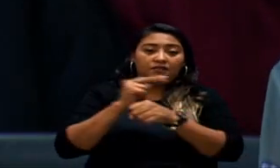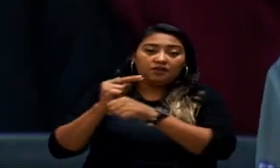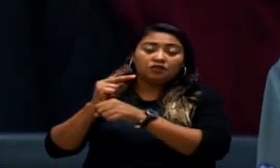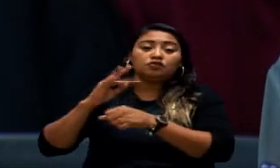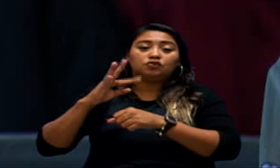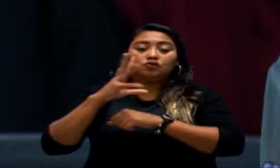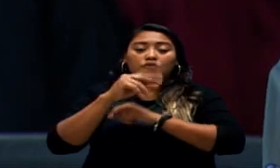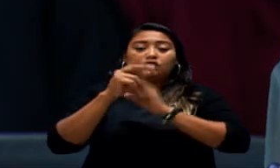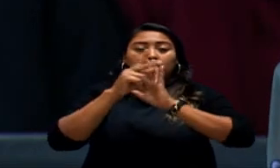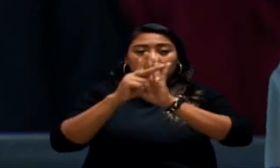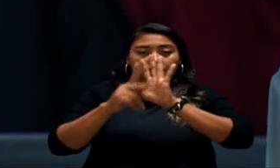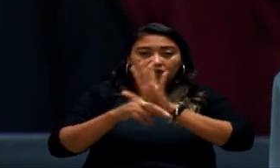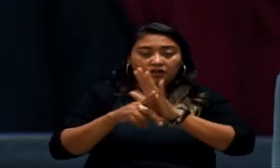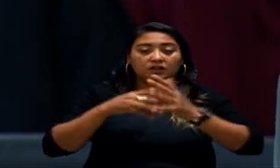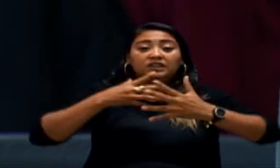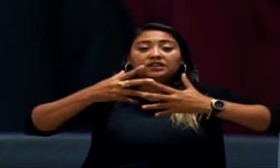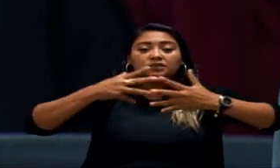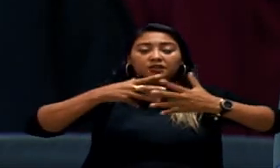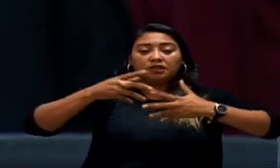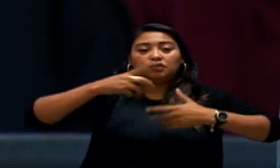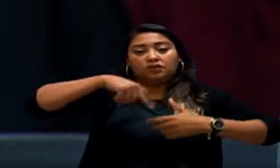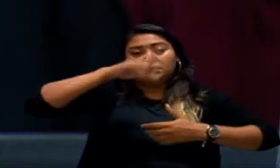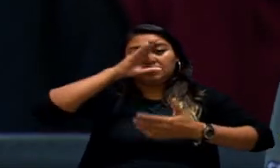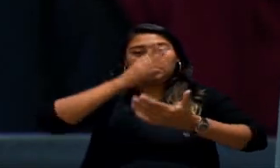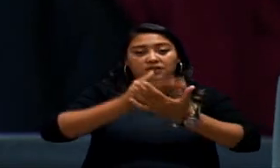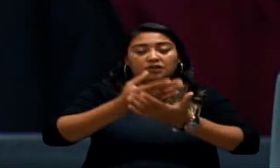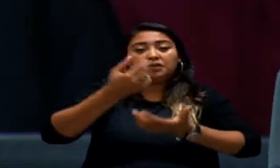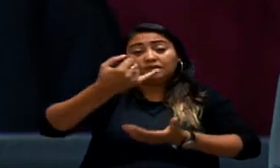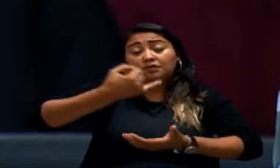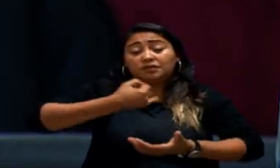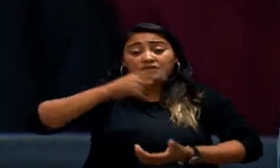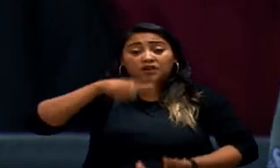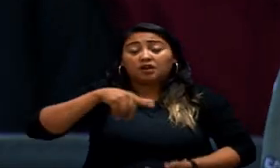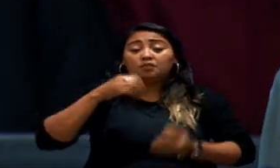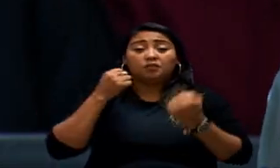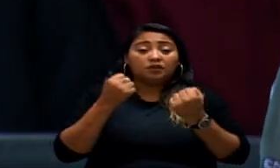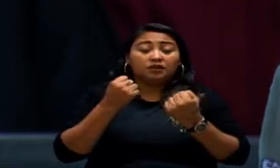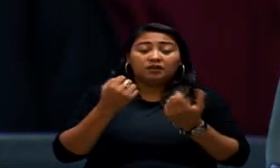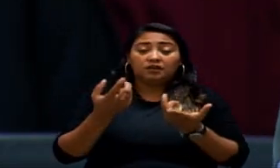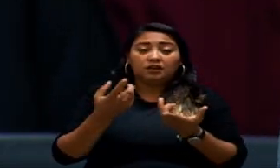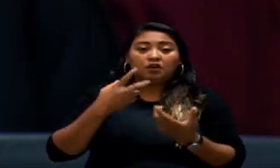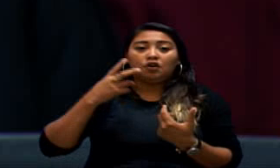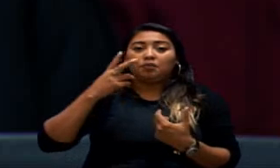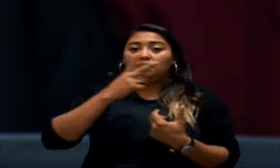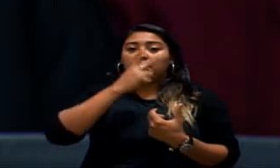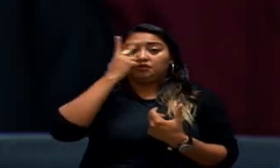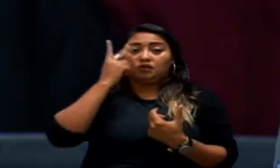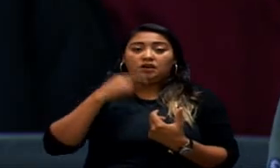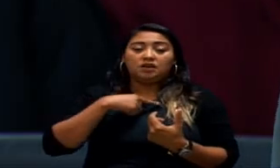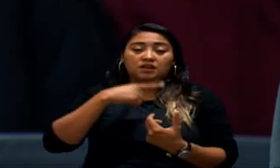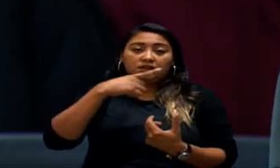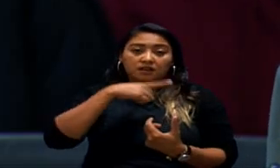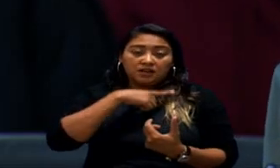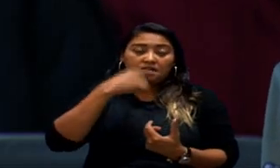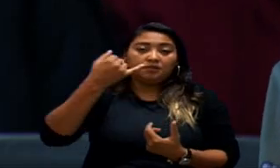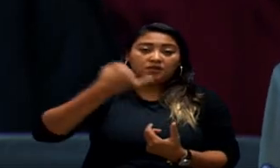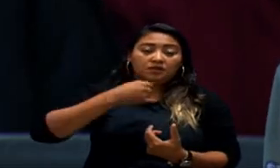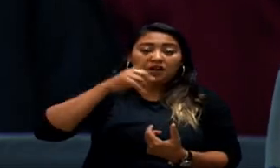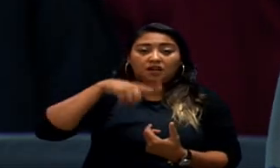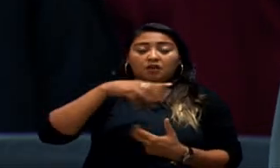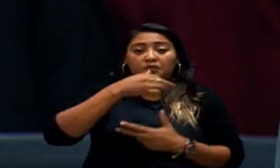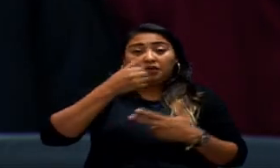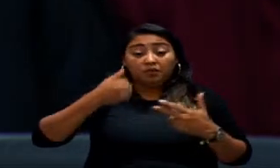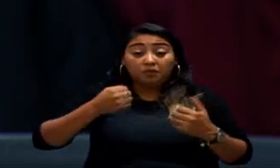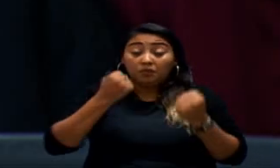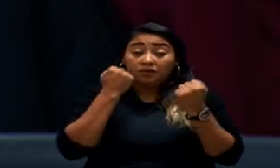transparência, porque acreditamos que a informação ela é um tipo é poder. Quem tem informação, conhecimento, é uma maneira de ter poder. Você tem